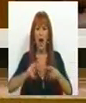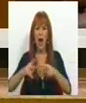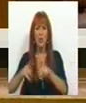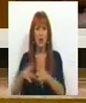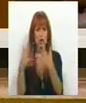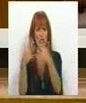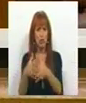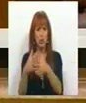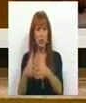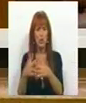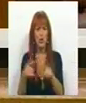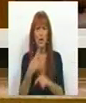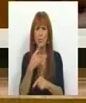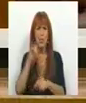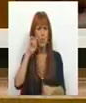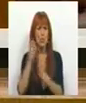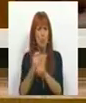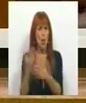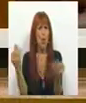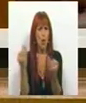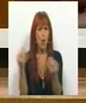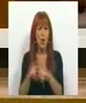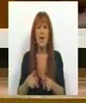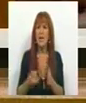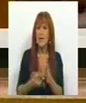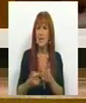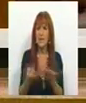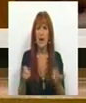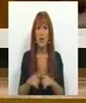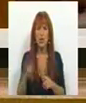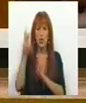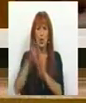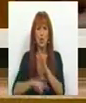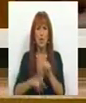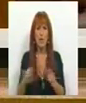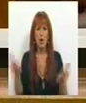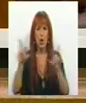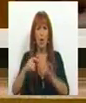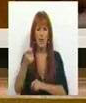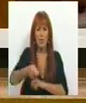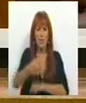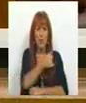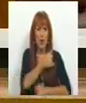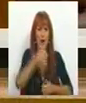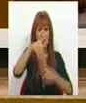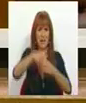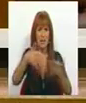Alterações estruturais há muito exigidas e necessárias no regime, no novo regime de arrendamento